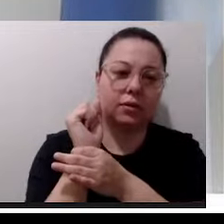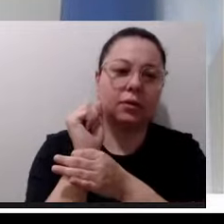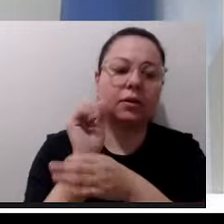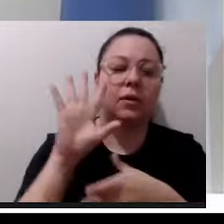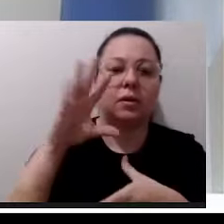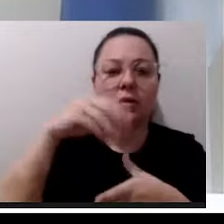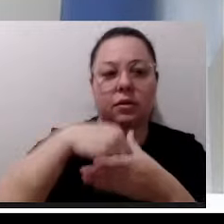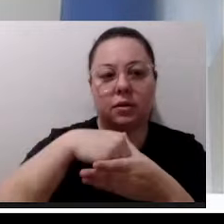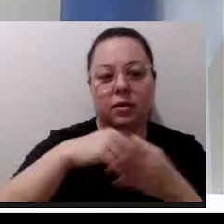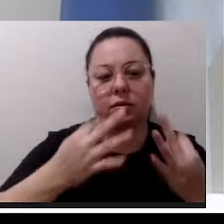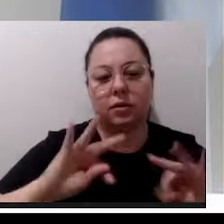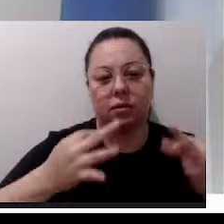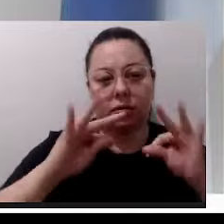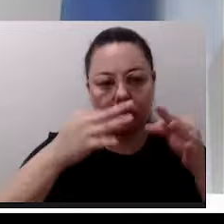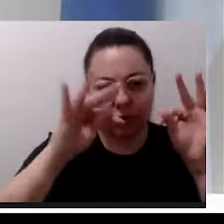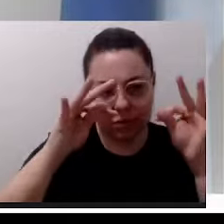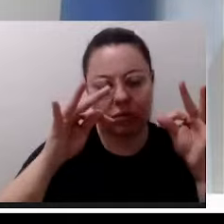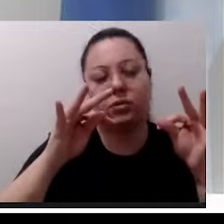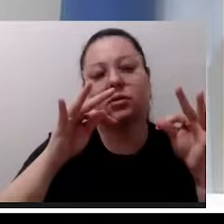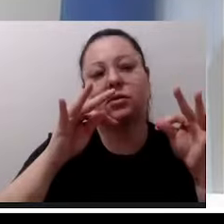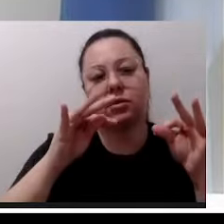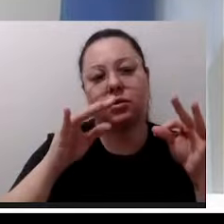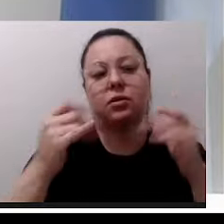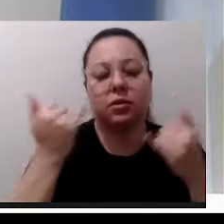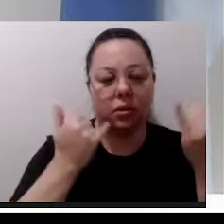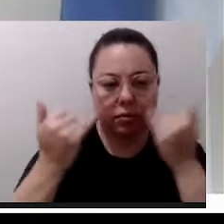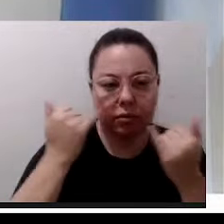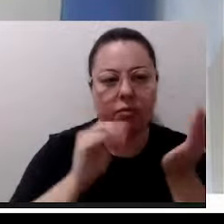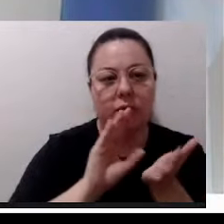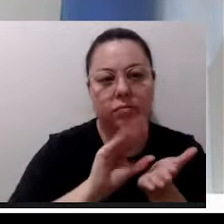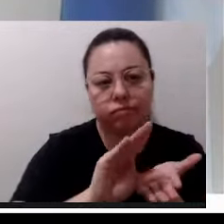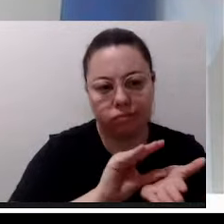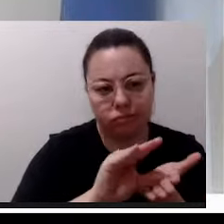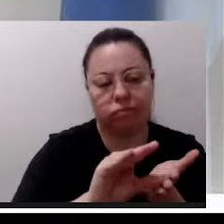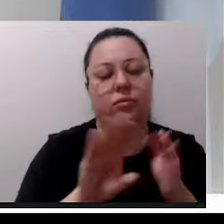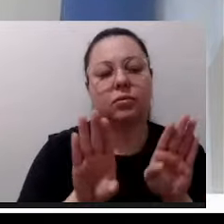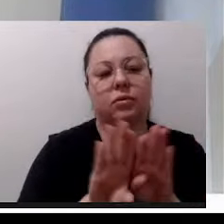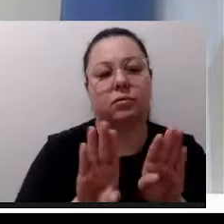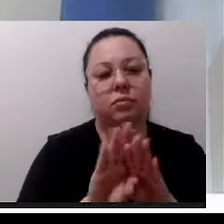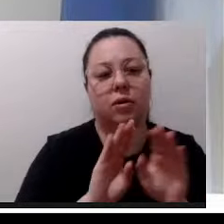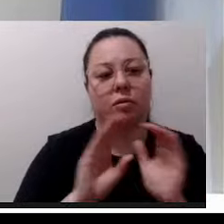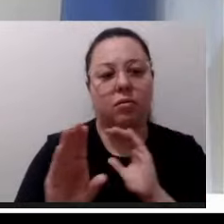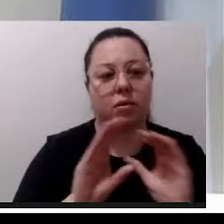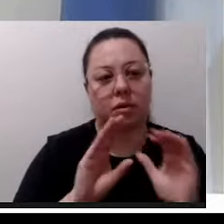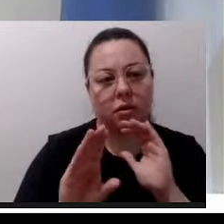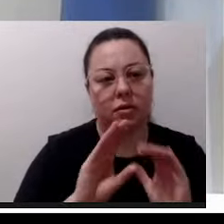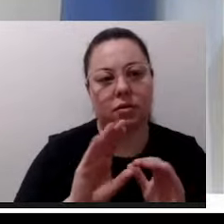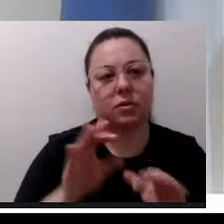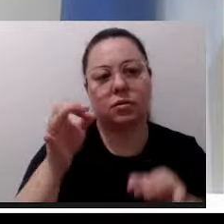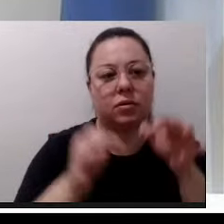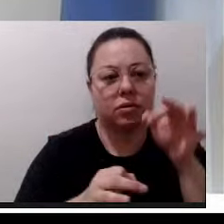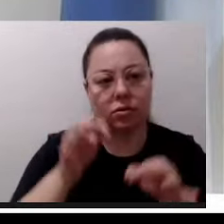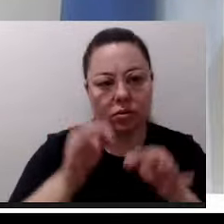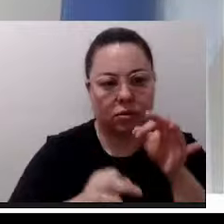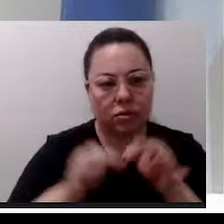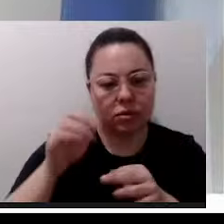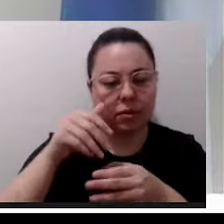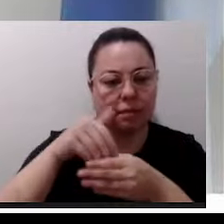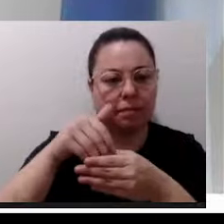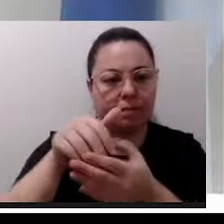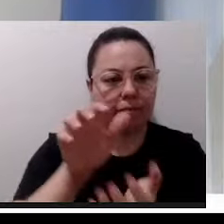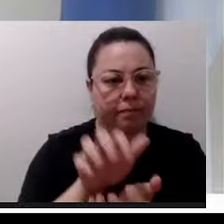de tecnologia da informação e comunicação da Justiça Eleitoral de Pernambuco.